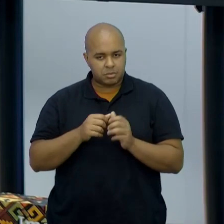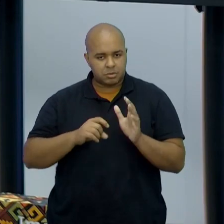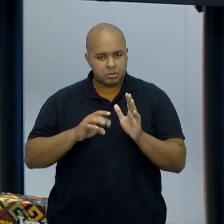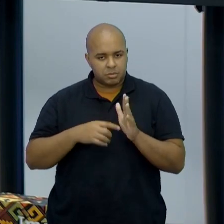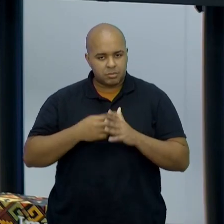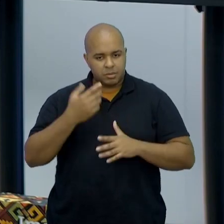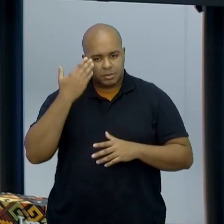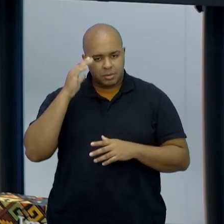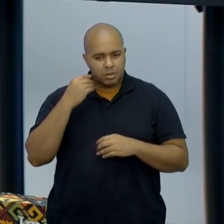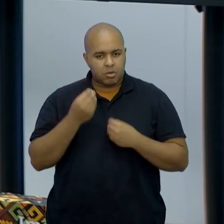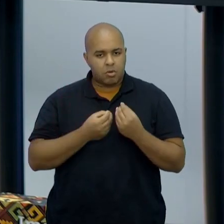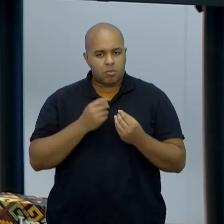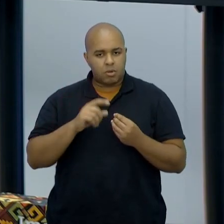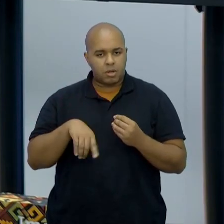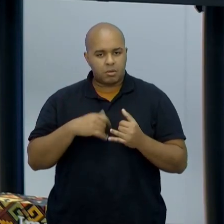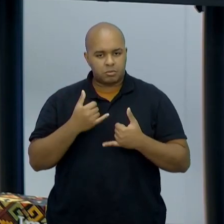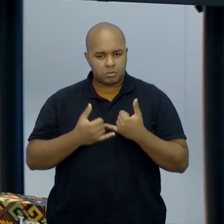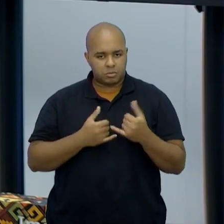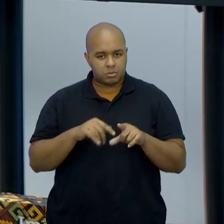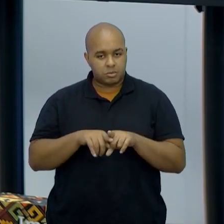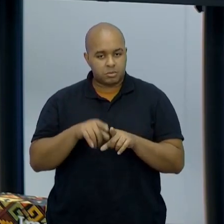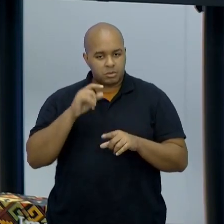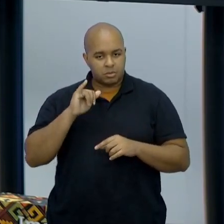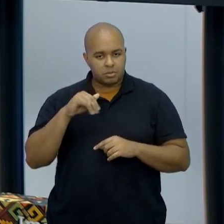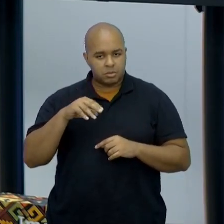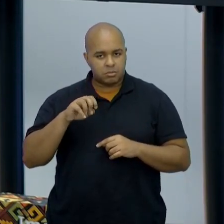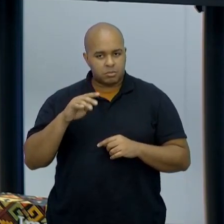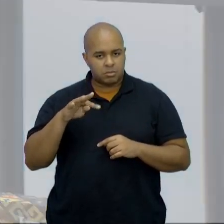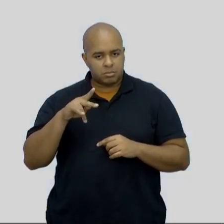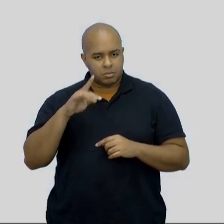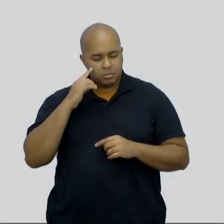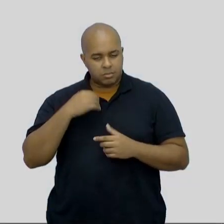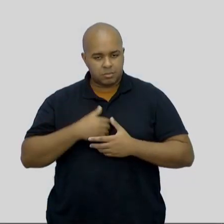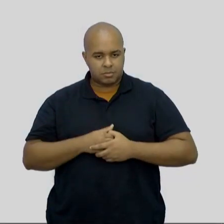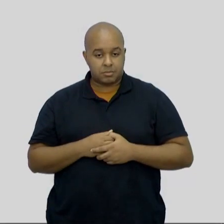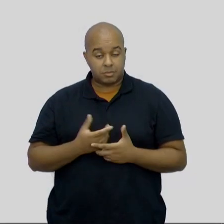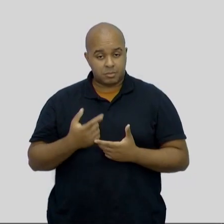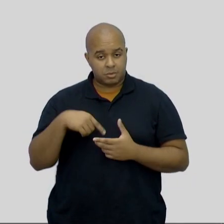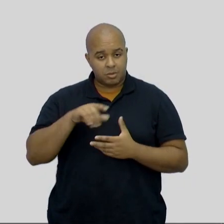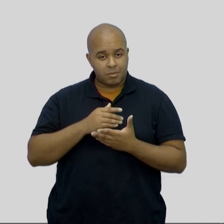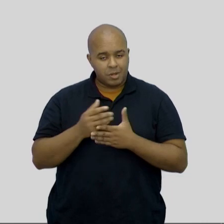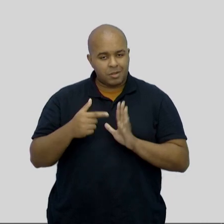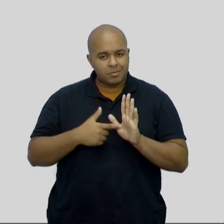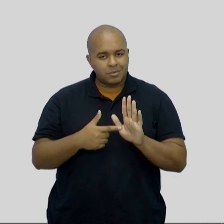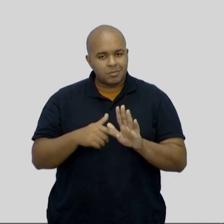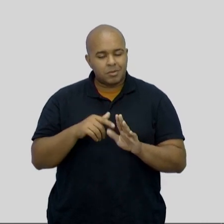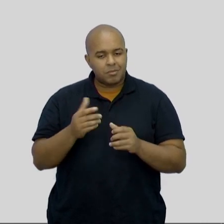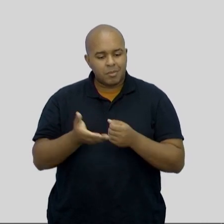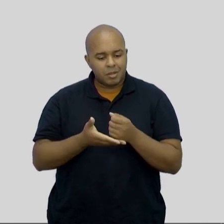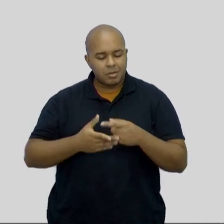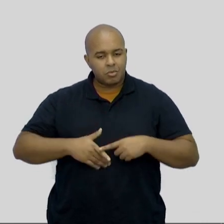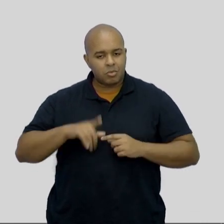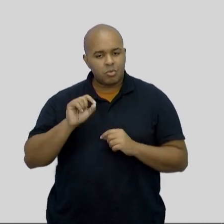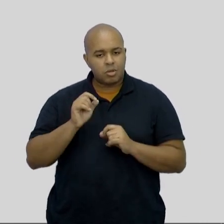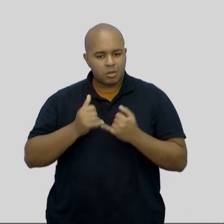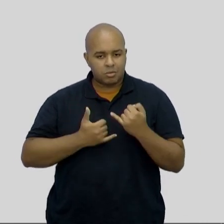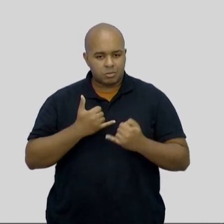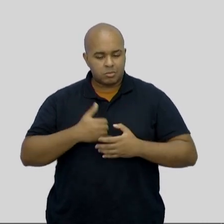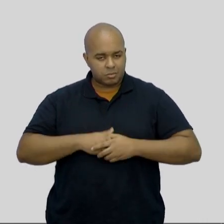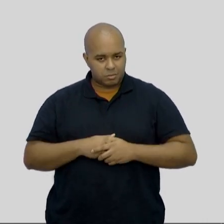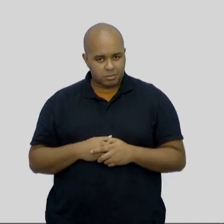primeira noção de como é o jogo Imhotep. Então, a gente começa com uma apresentação bem básica do que é o jogo.